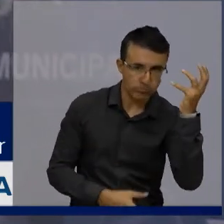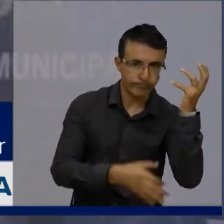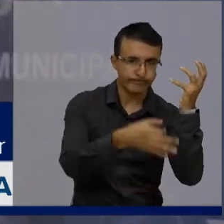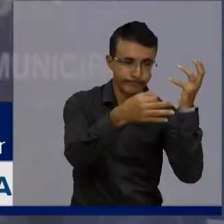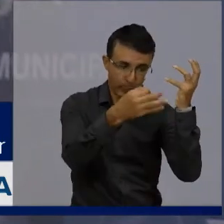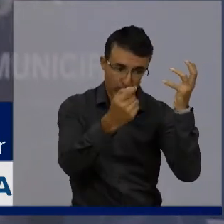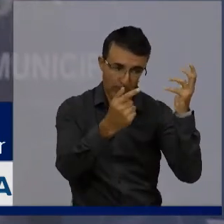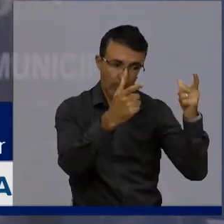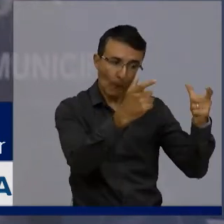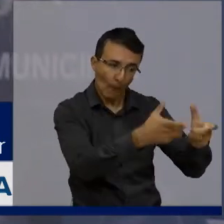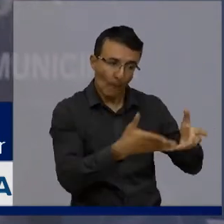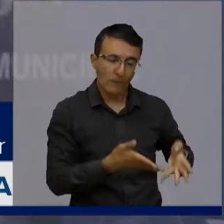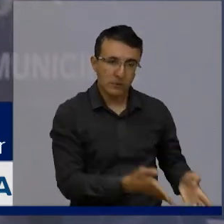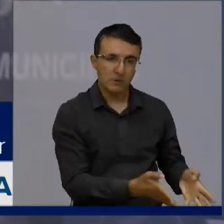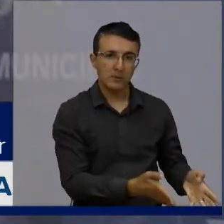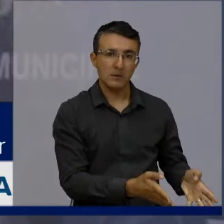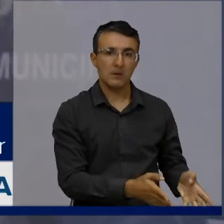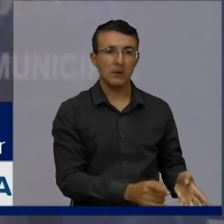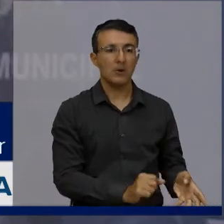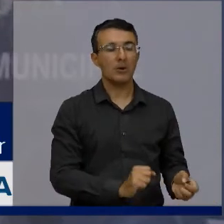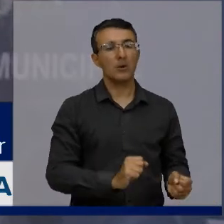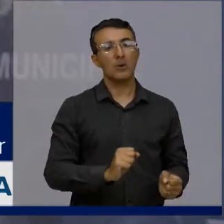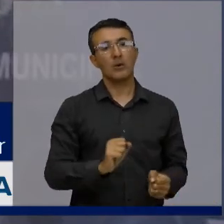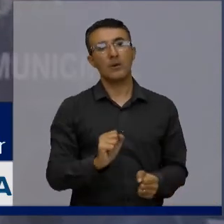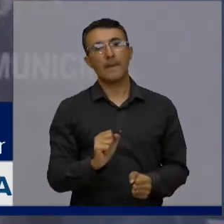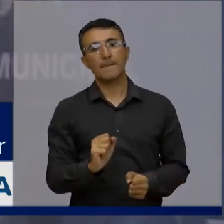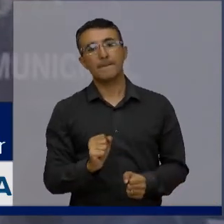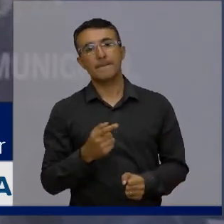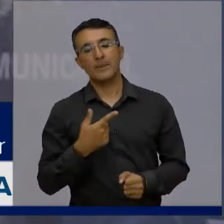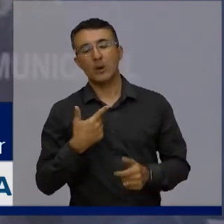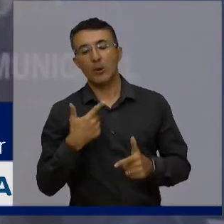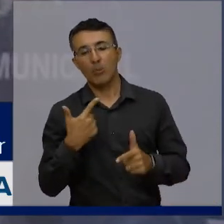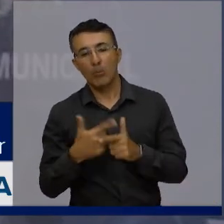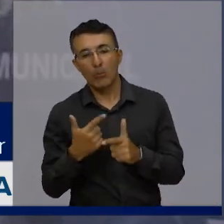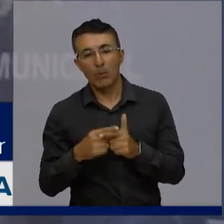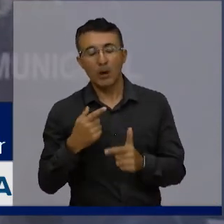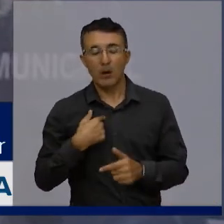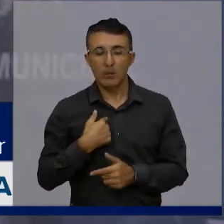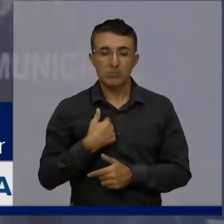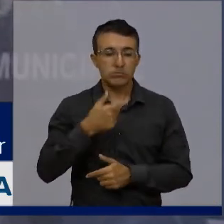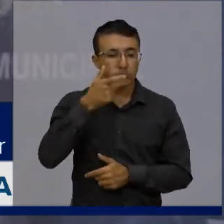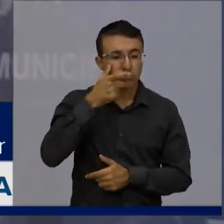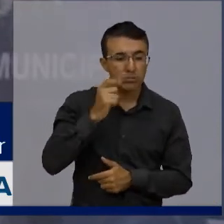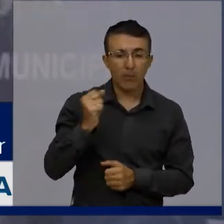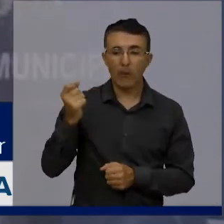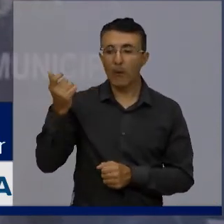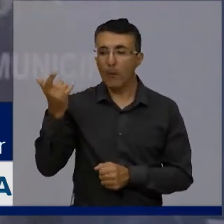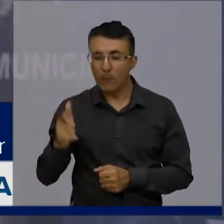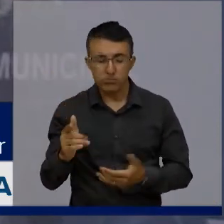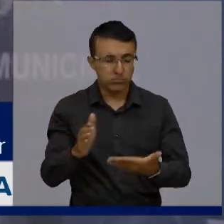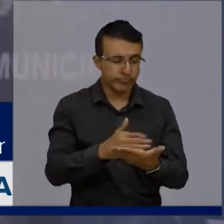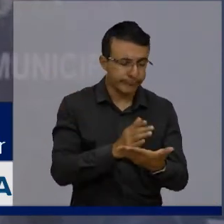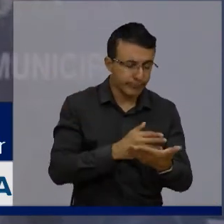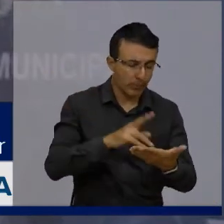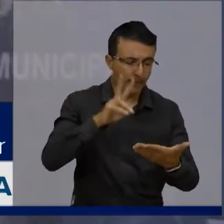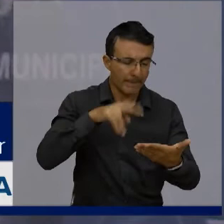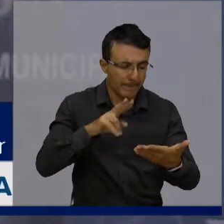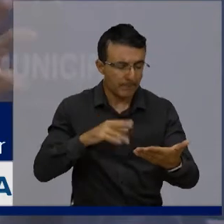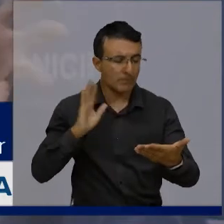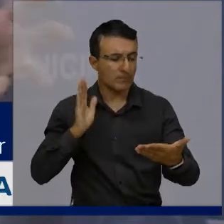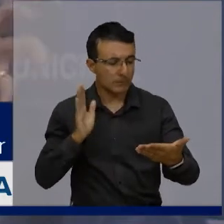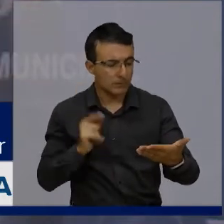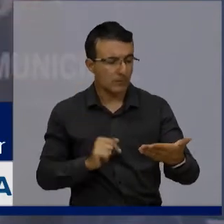não só por esse estudo, já vi outras matérias, né, porque é um assunto que me interessa muito, já vi outras matérias que mostram